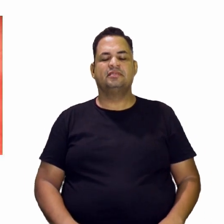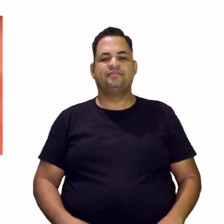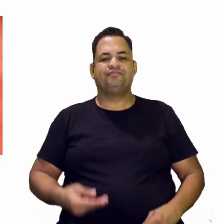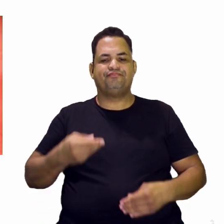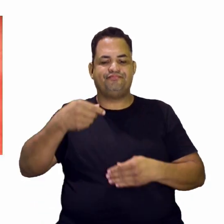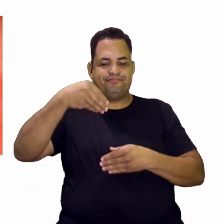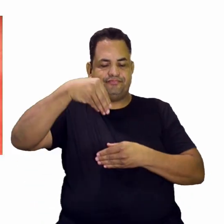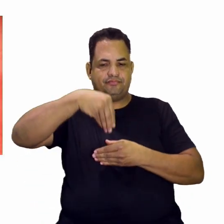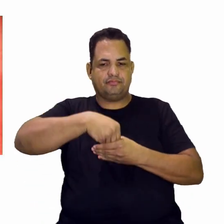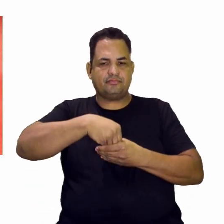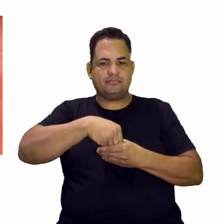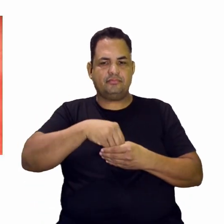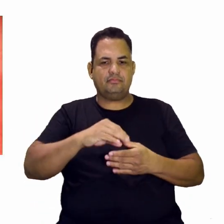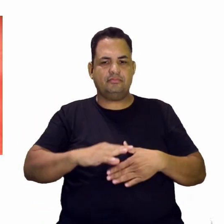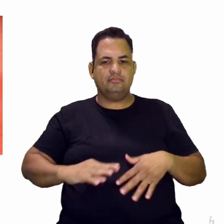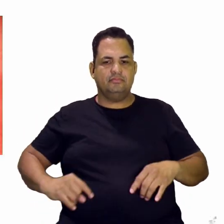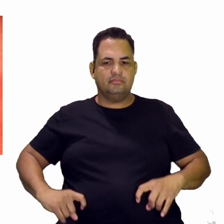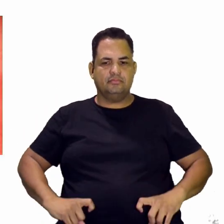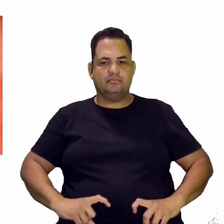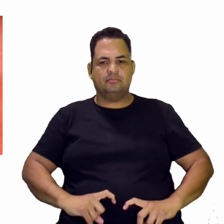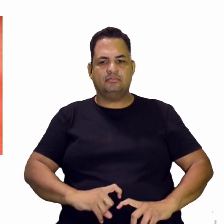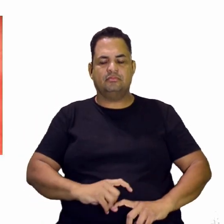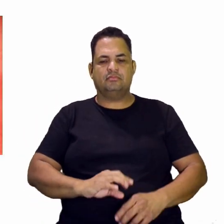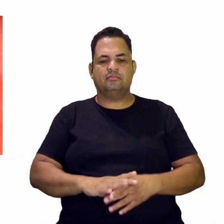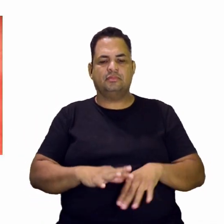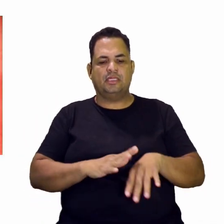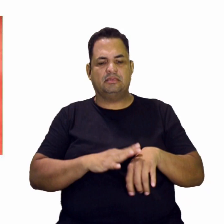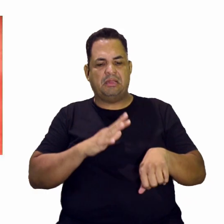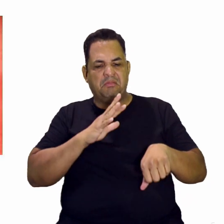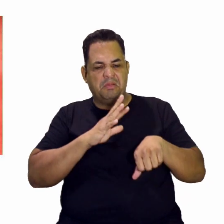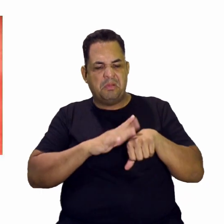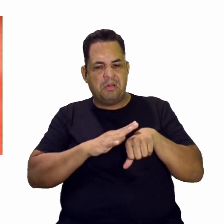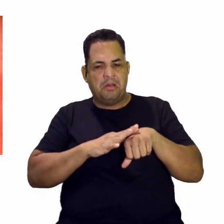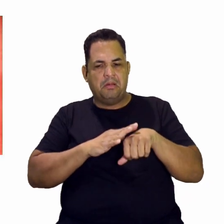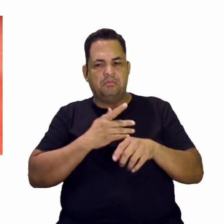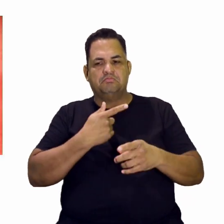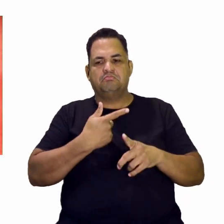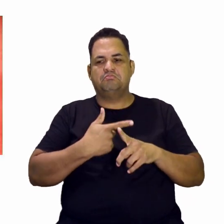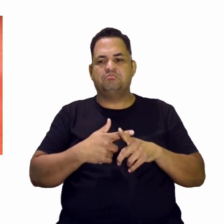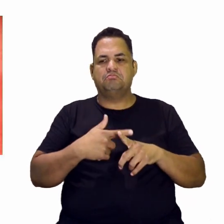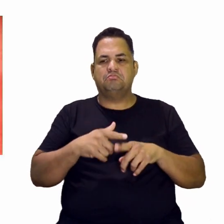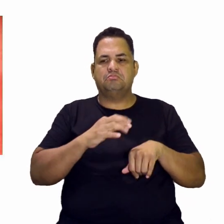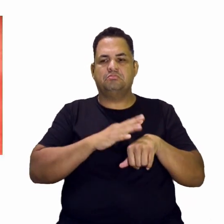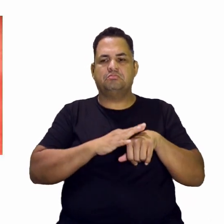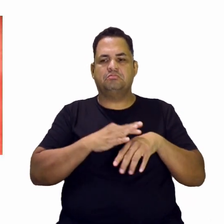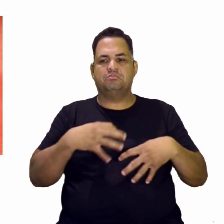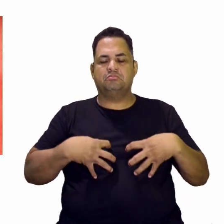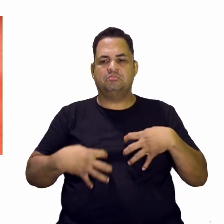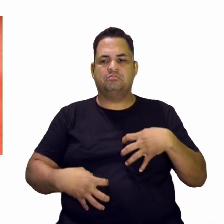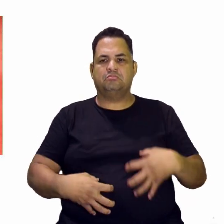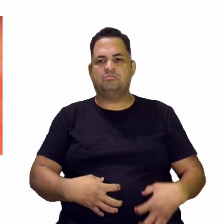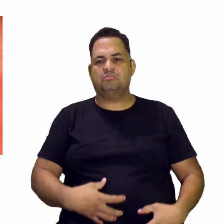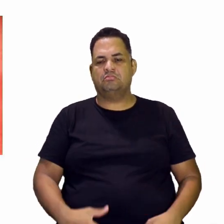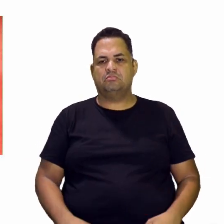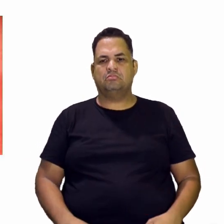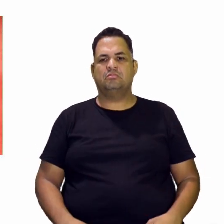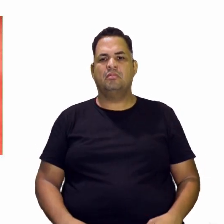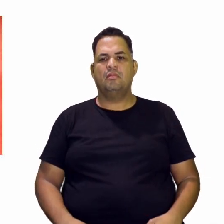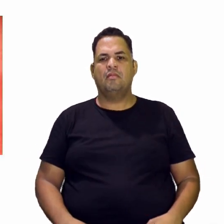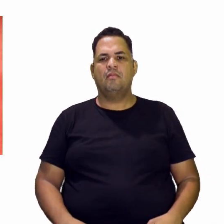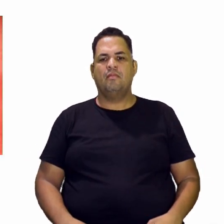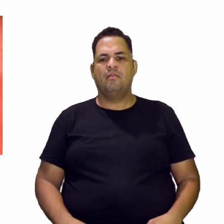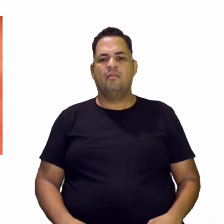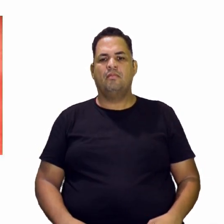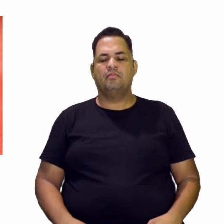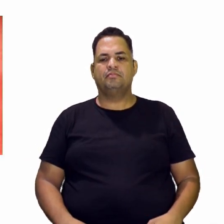internos. Parasitas a gente já sabe que são aqueles que vão causar mal, dano ao organismo que ele está parasitando, certo?